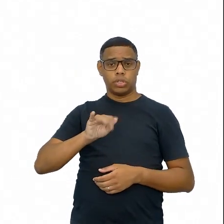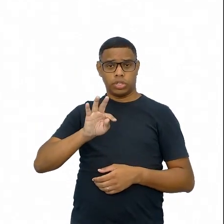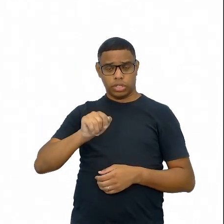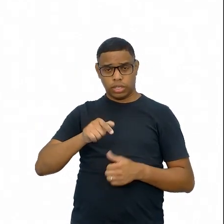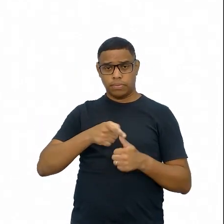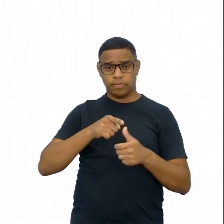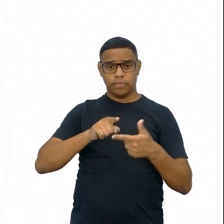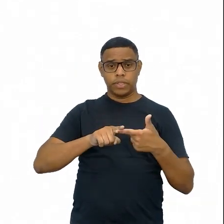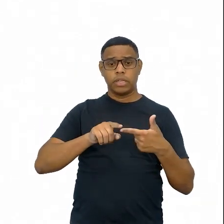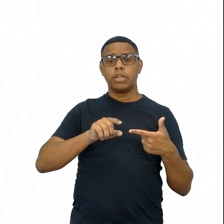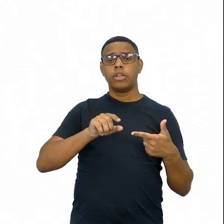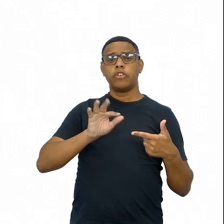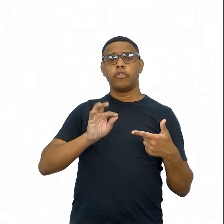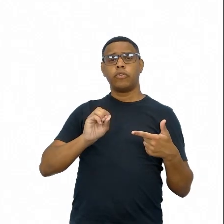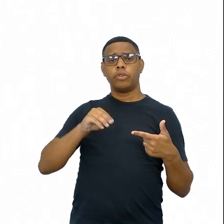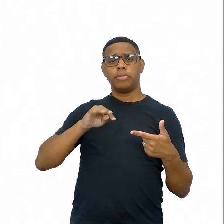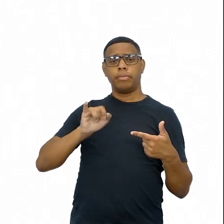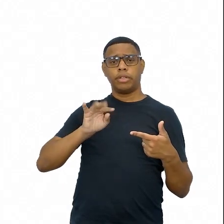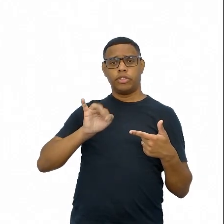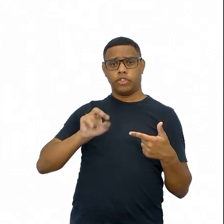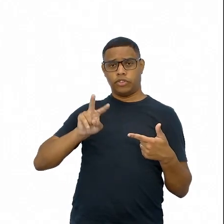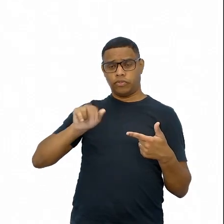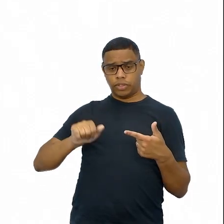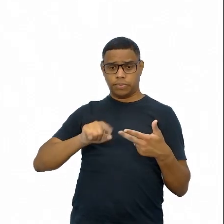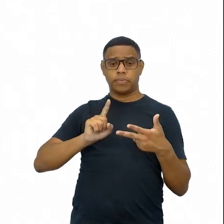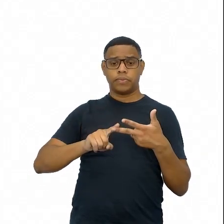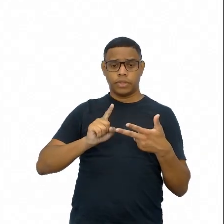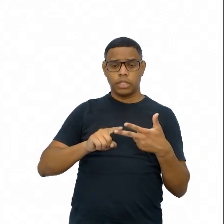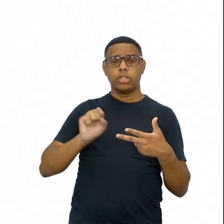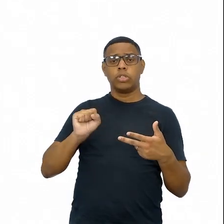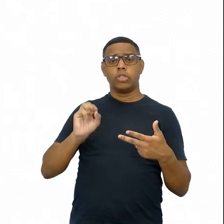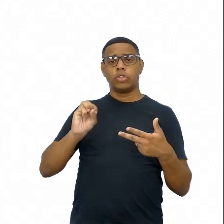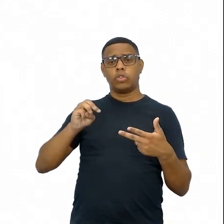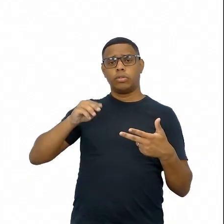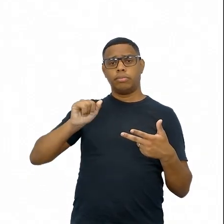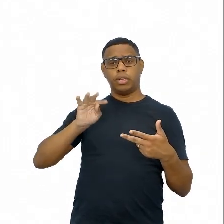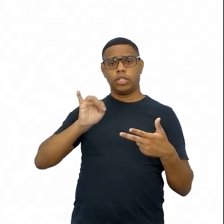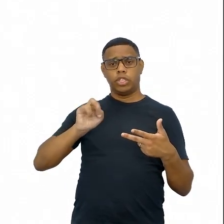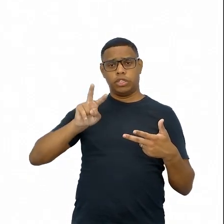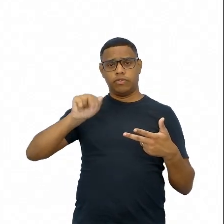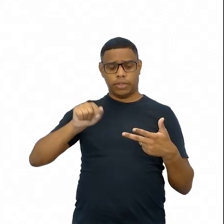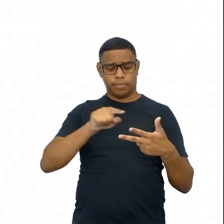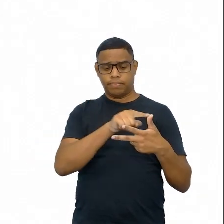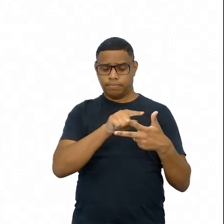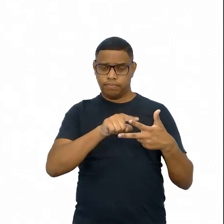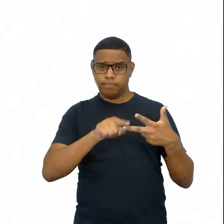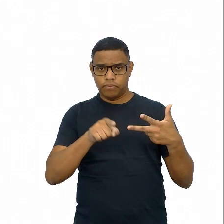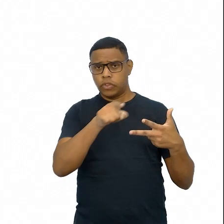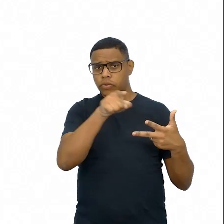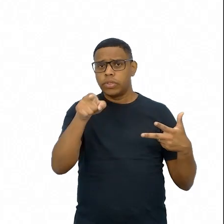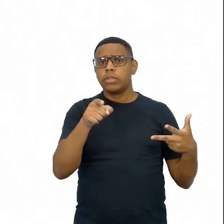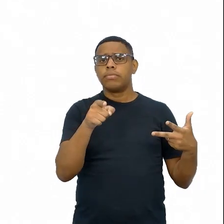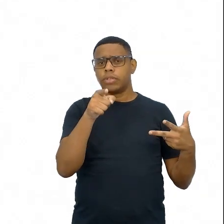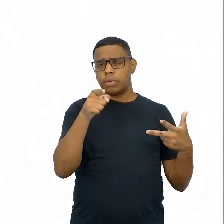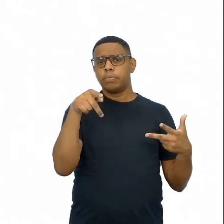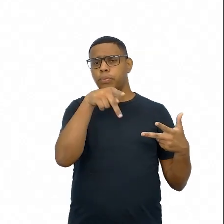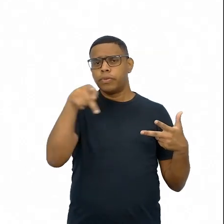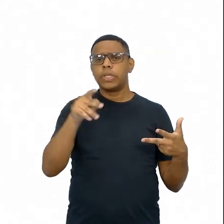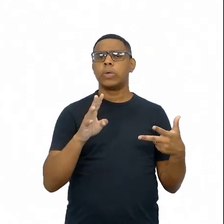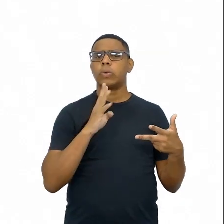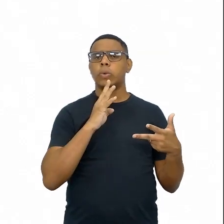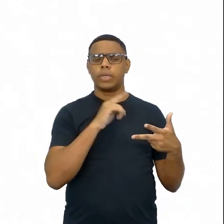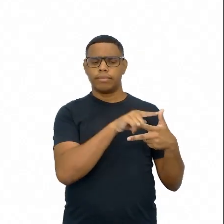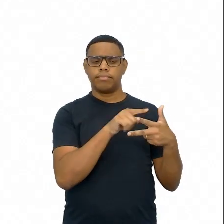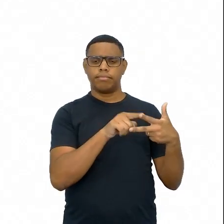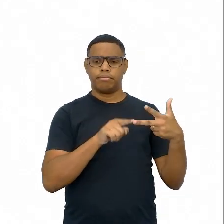e a somativa. Então, todas essas avaliações, elas são vivenciadas por vocês, professores, e acompanhadas aí pela escola.